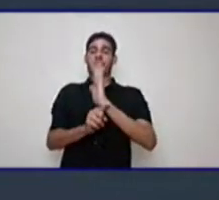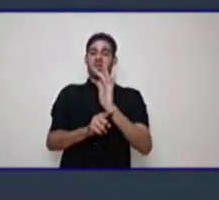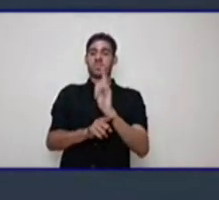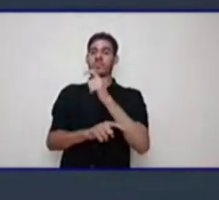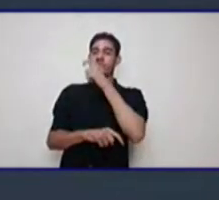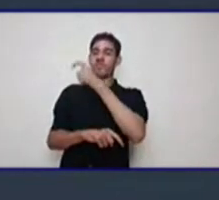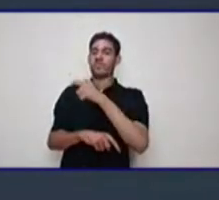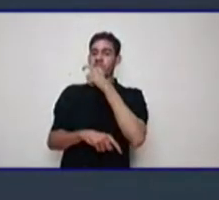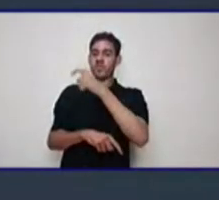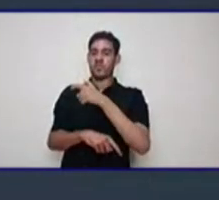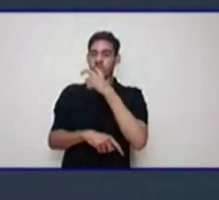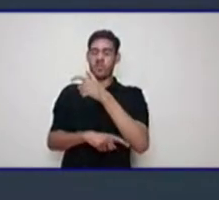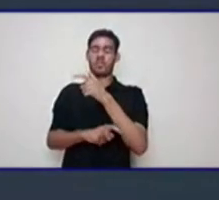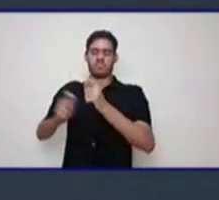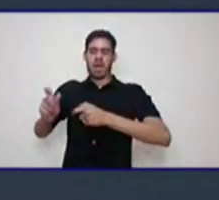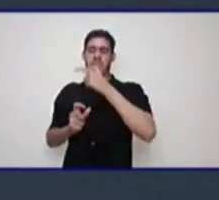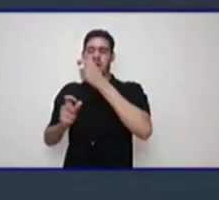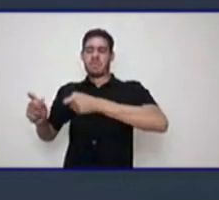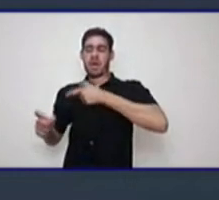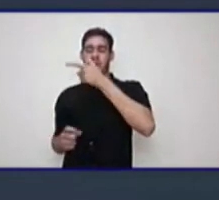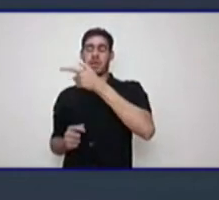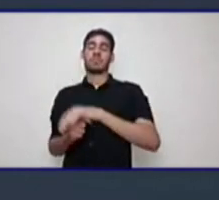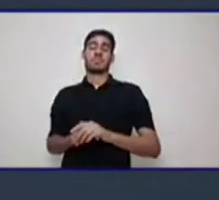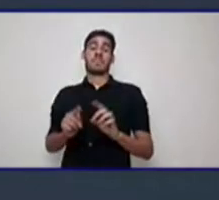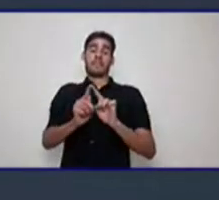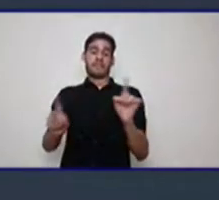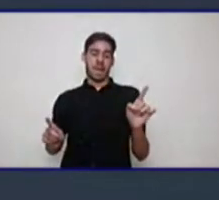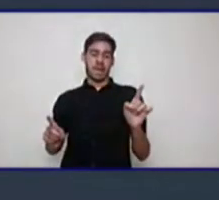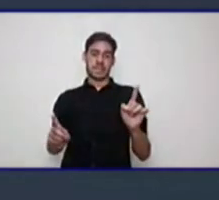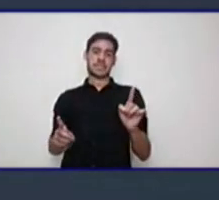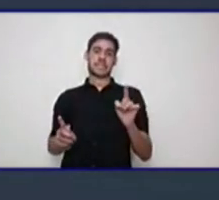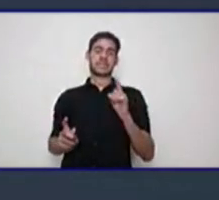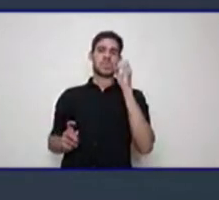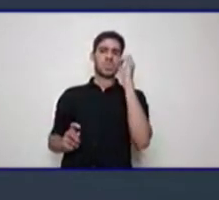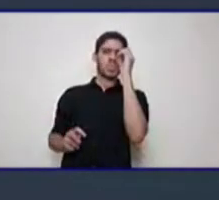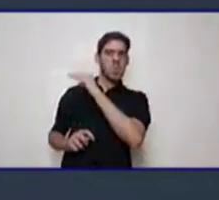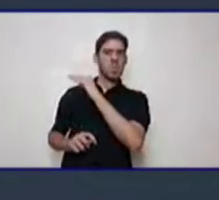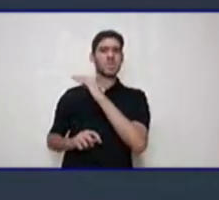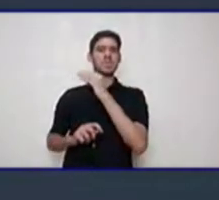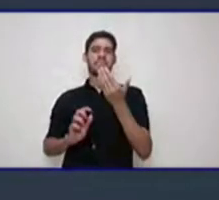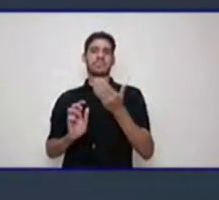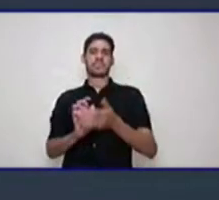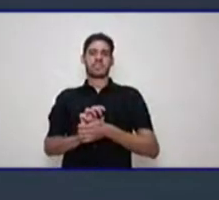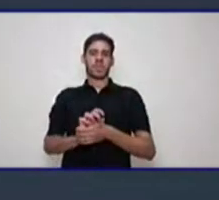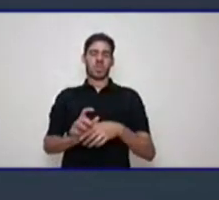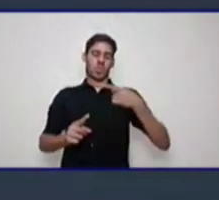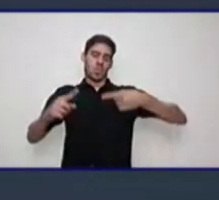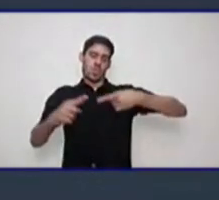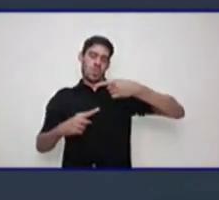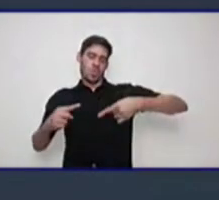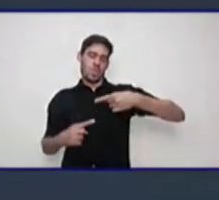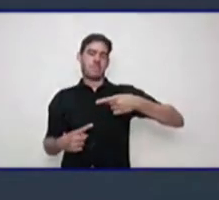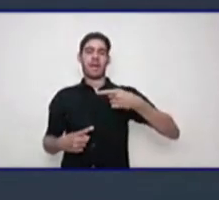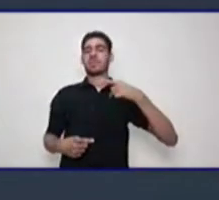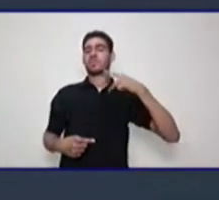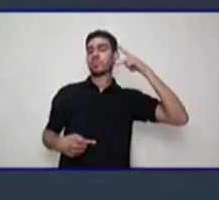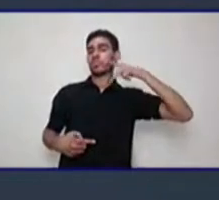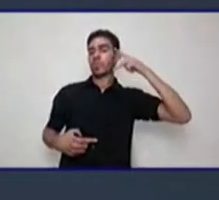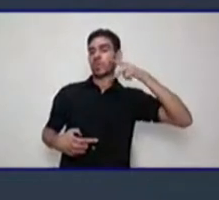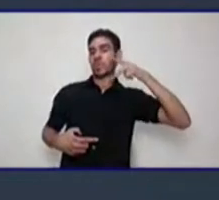ofensiva. Mas a agressividade no debate político